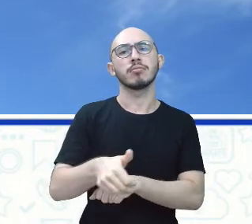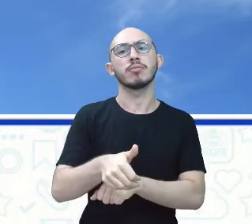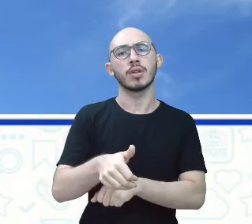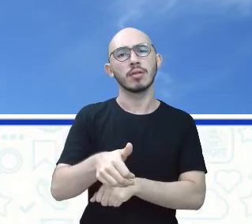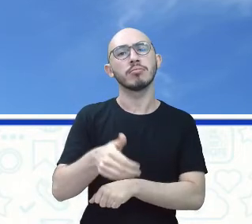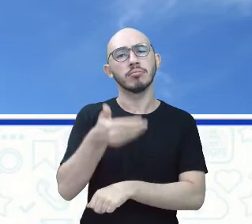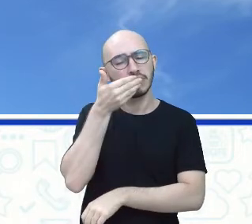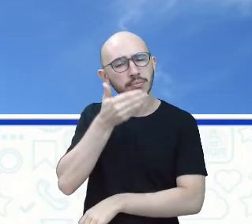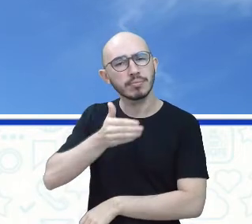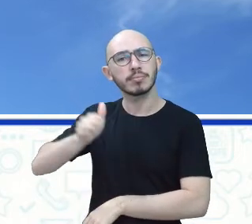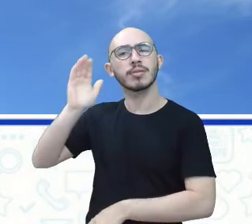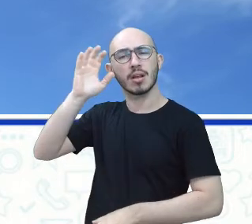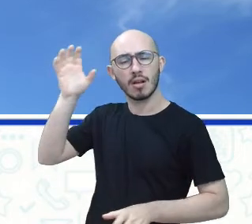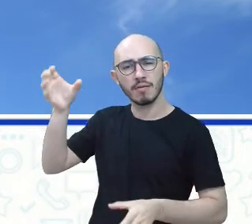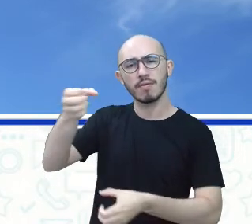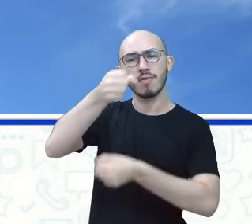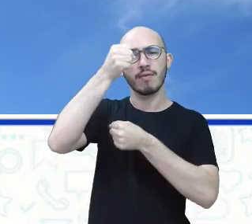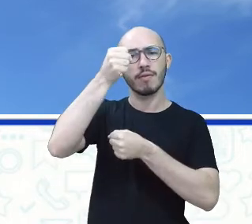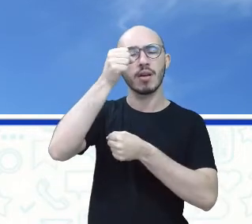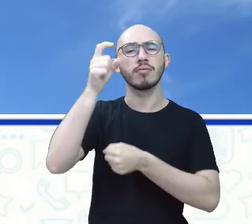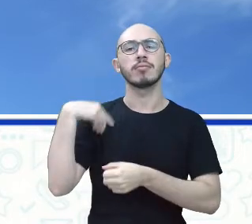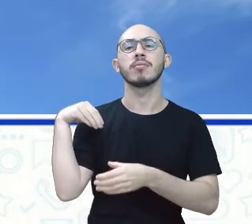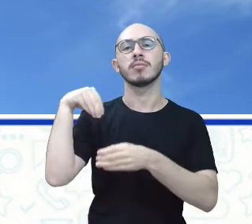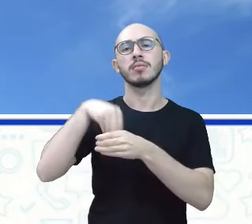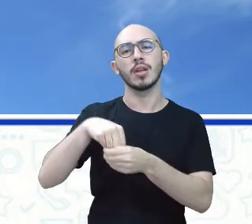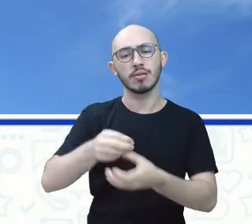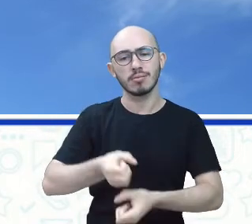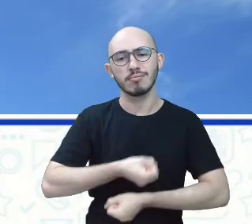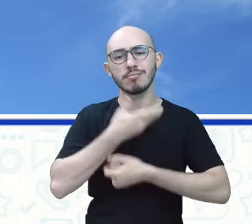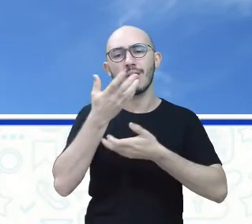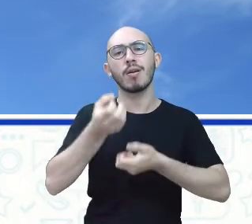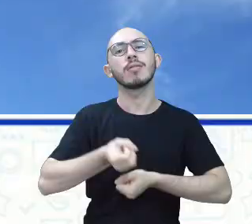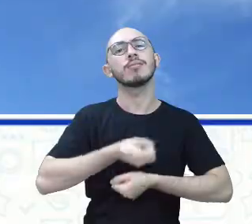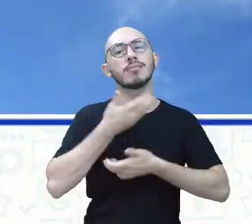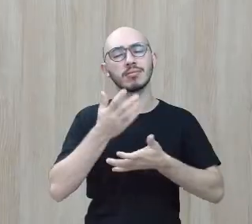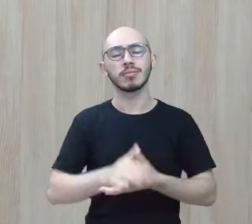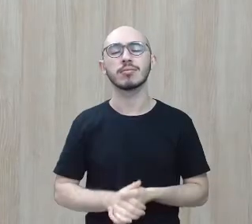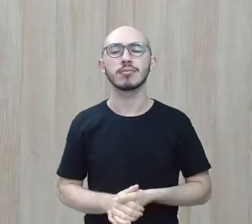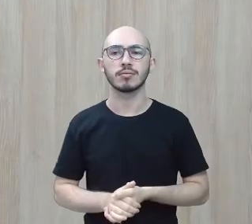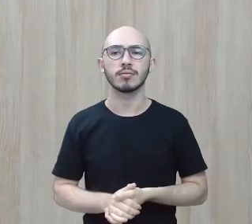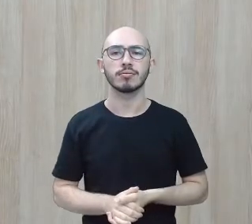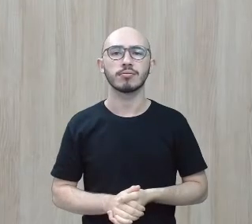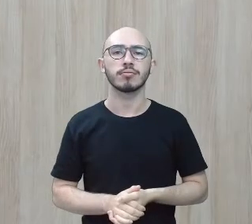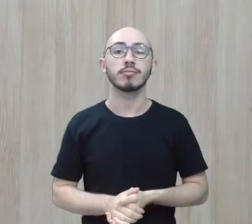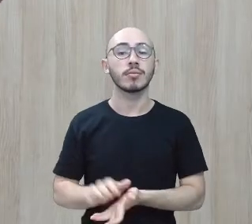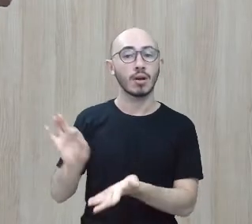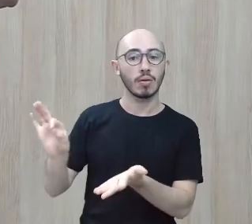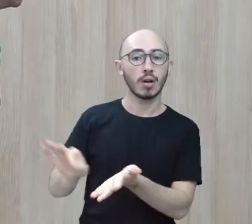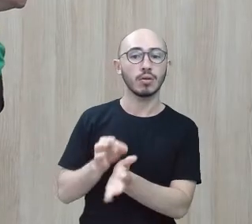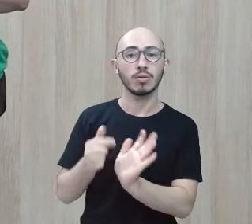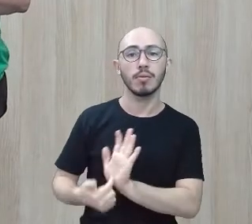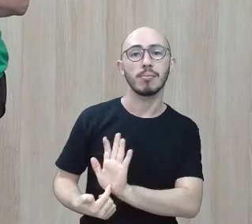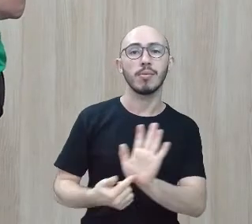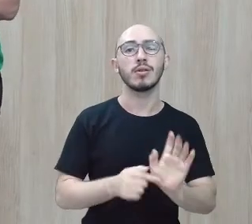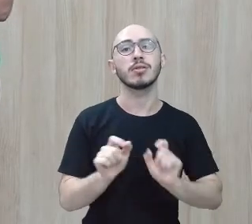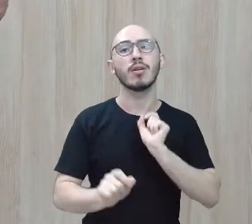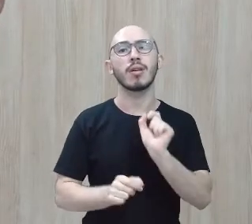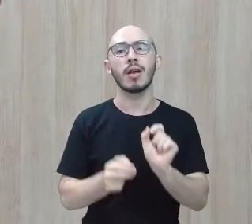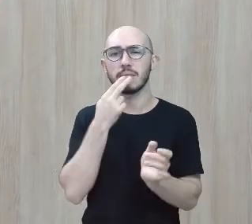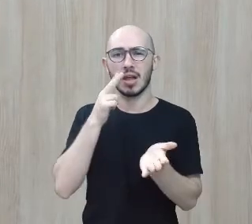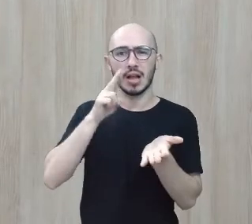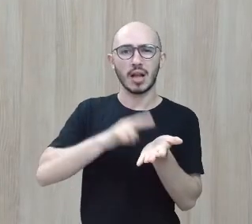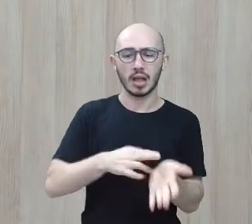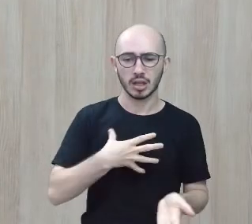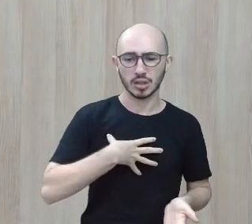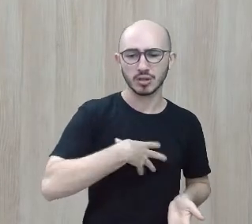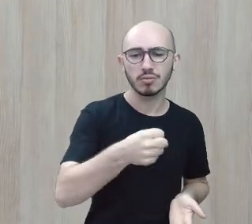fé autobiográfica num poema, não é? Então ele diz que ele não vai entregar cartas suicidas, não é? Ele não